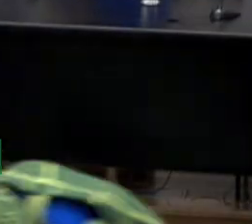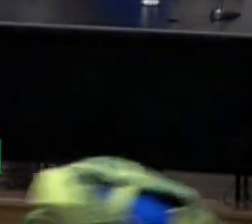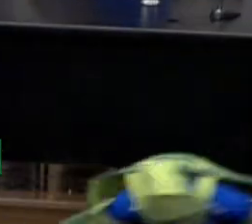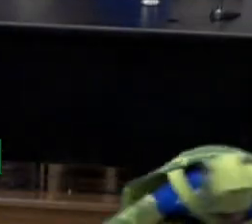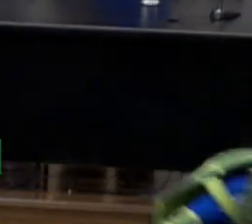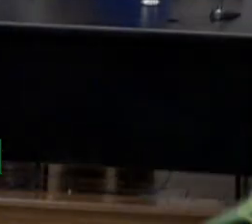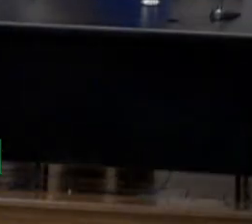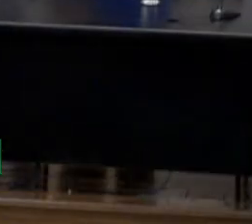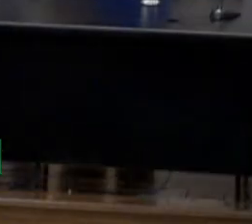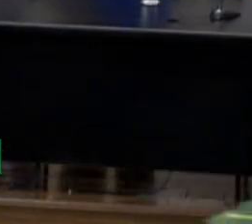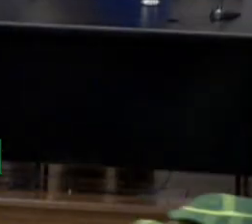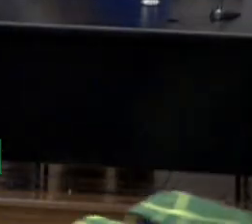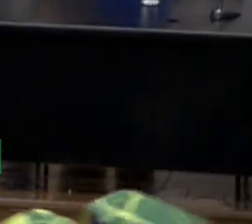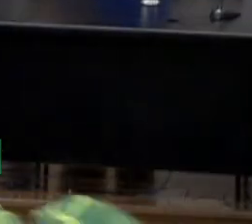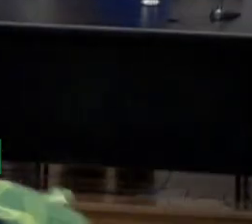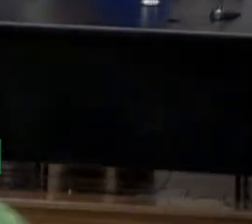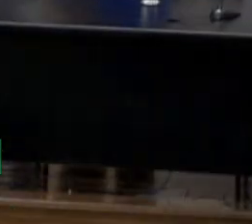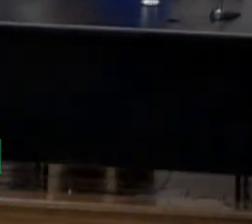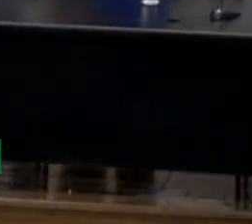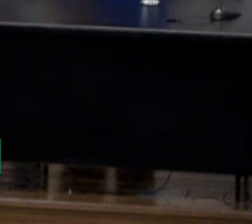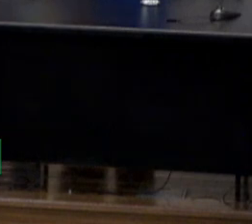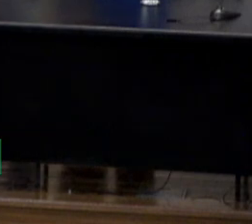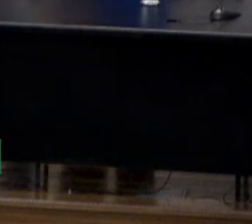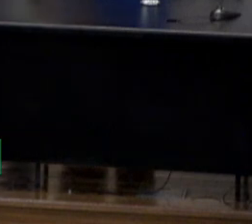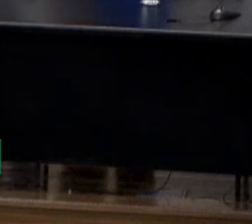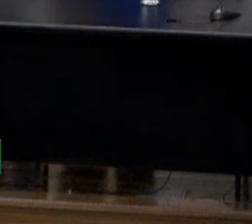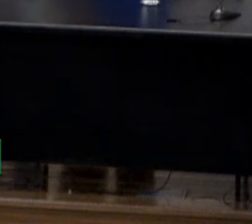Tartaruga Verde! Até mais!